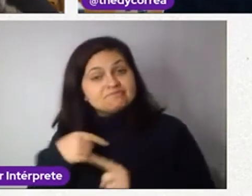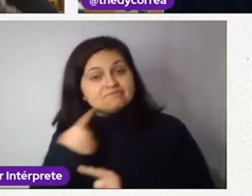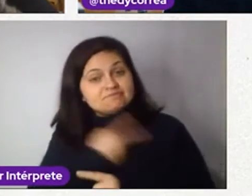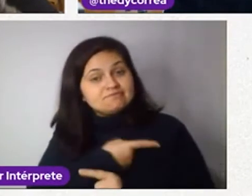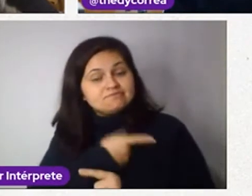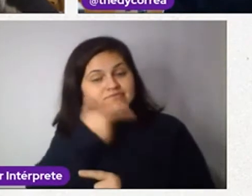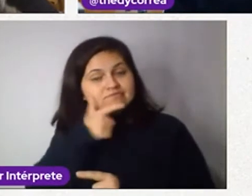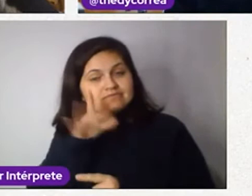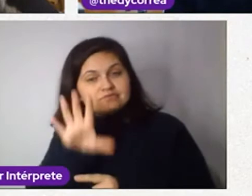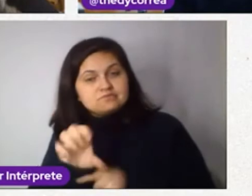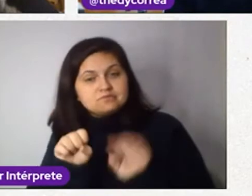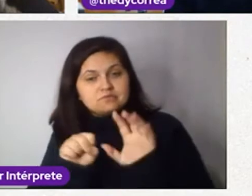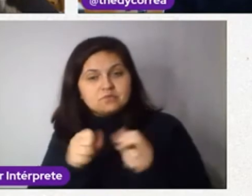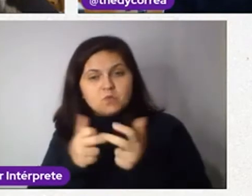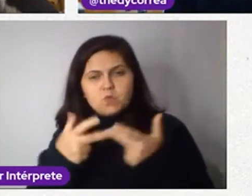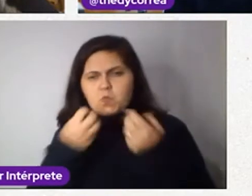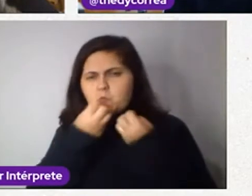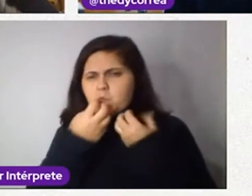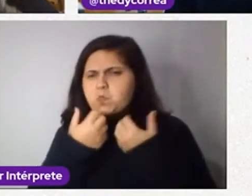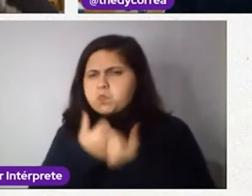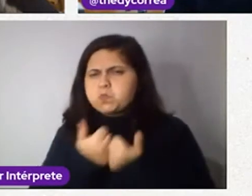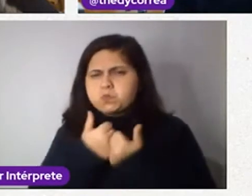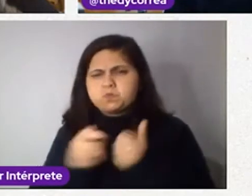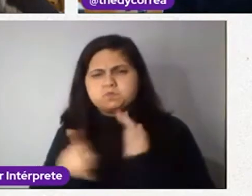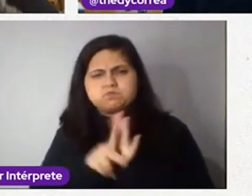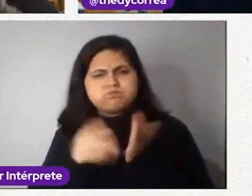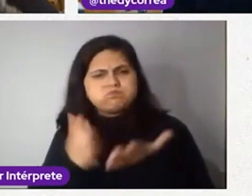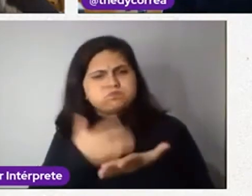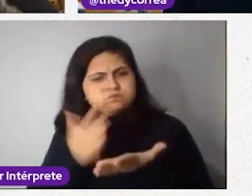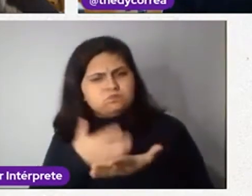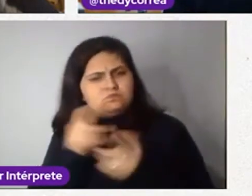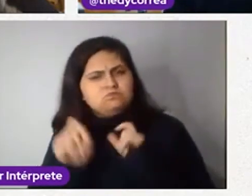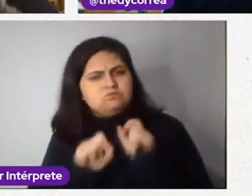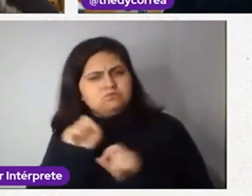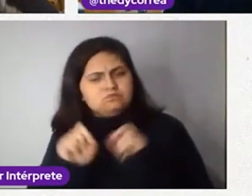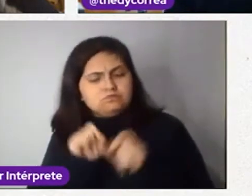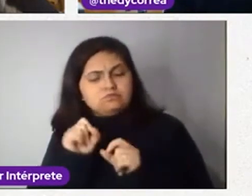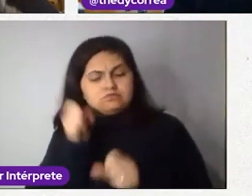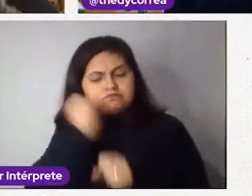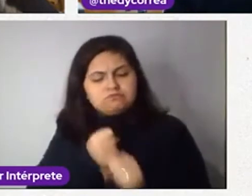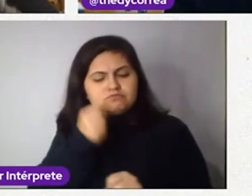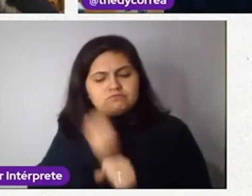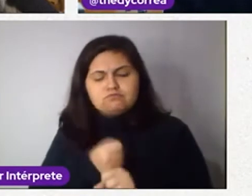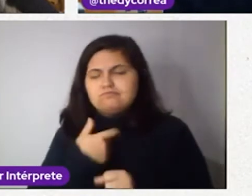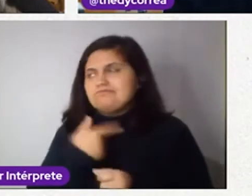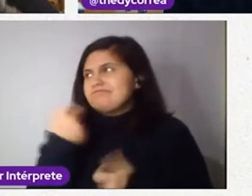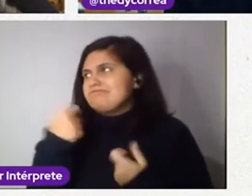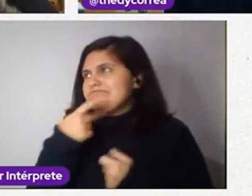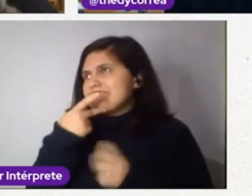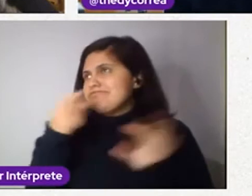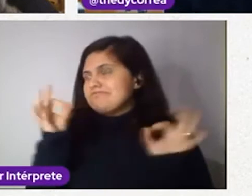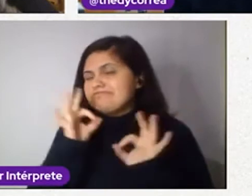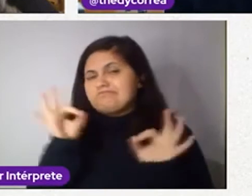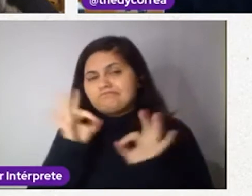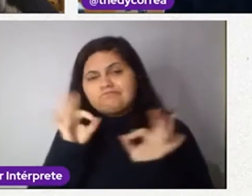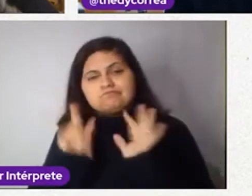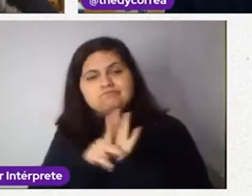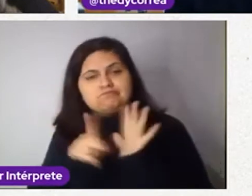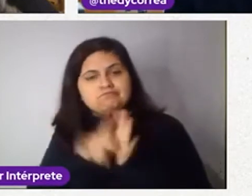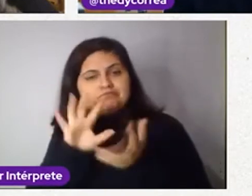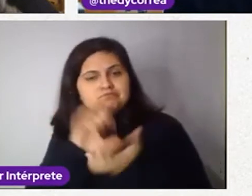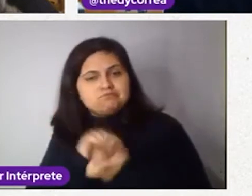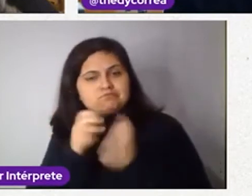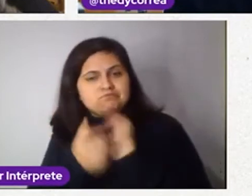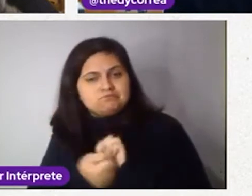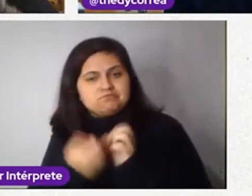colheu impressões muito boas, assim, sobre o livro, sobre as obras dele, não precisa nem falar, mas eu acho que a qualidade da